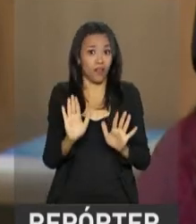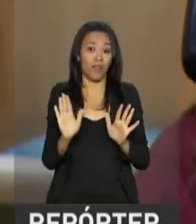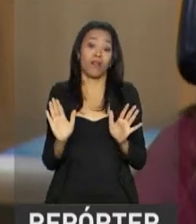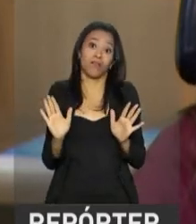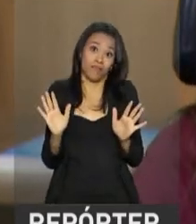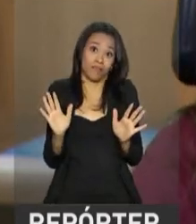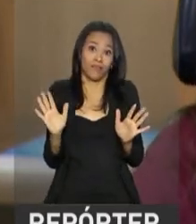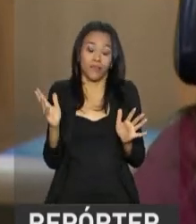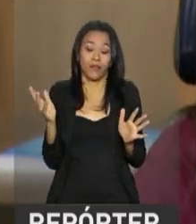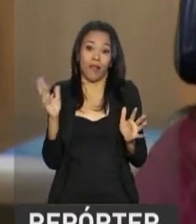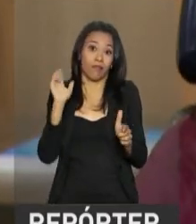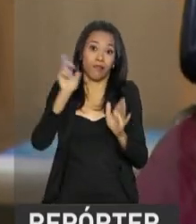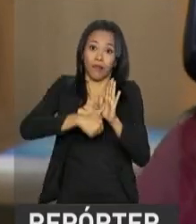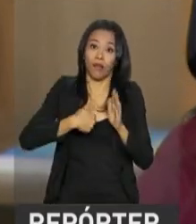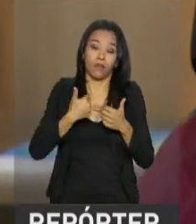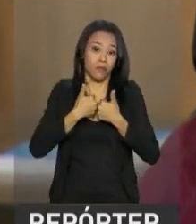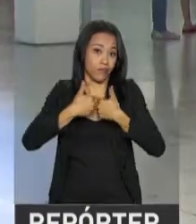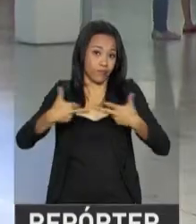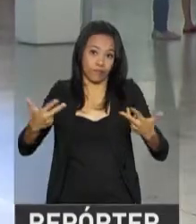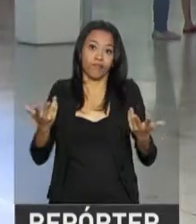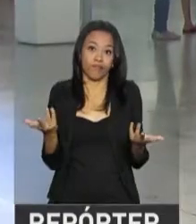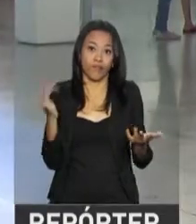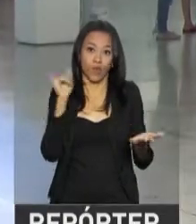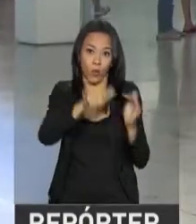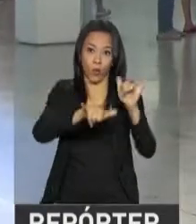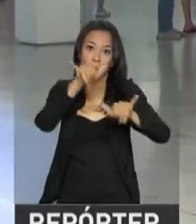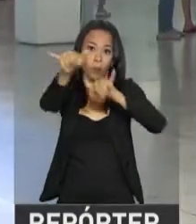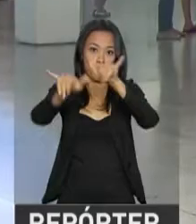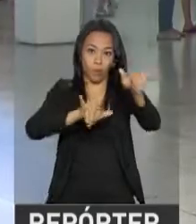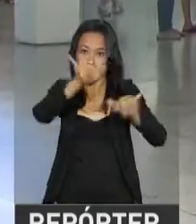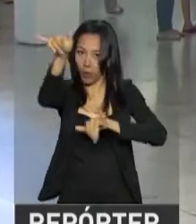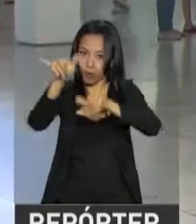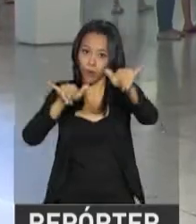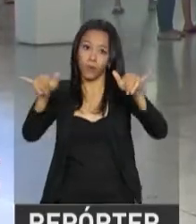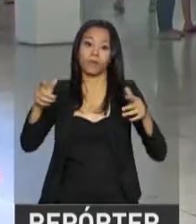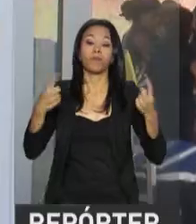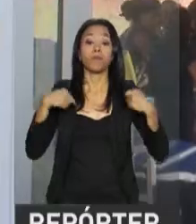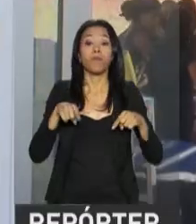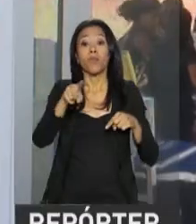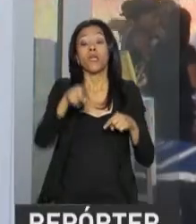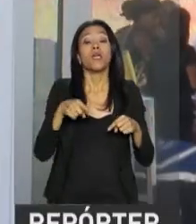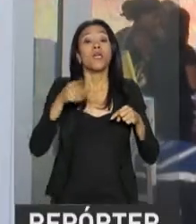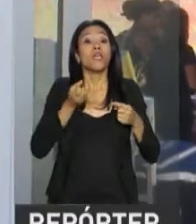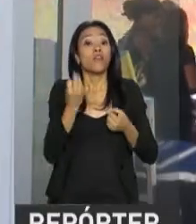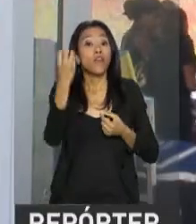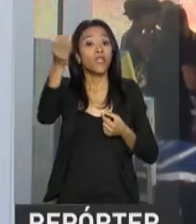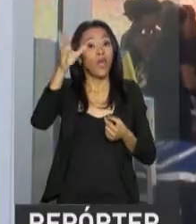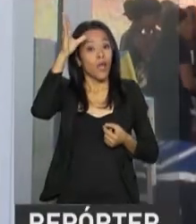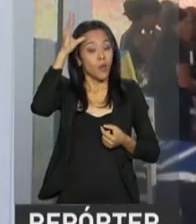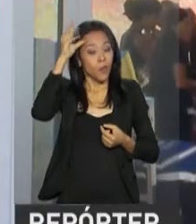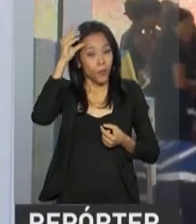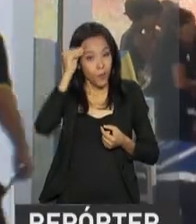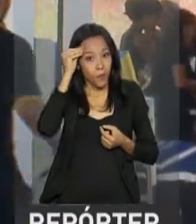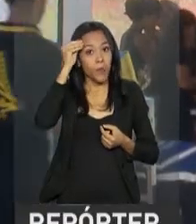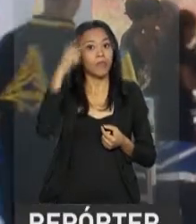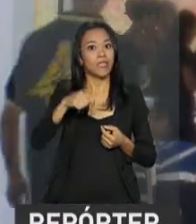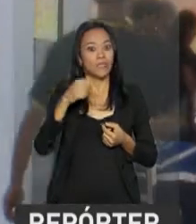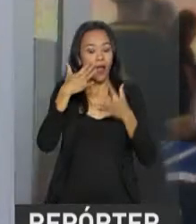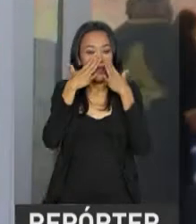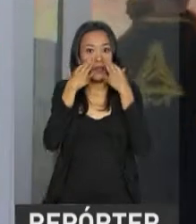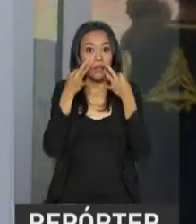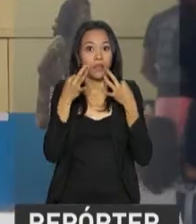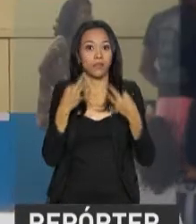de um atraso nesses aeroportos e para uma viagem tranquila e as jantes precisam estar atentos a alguns detalhes